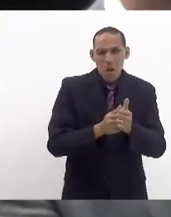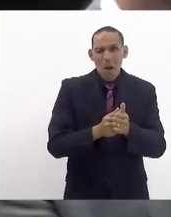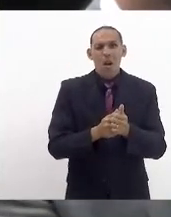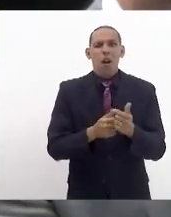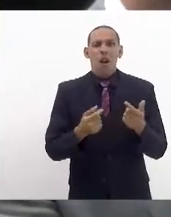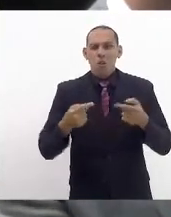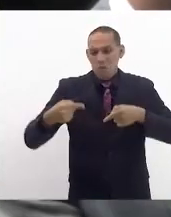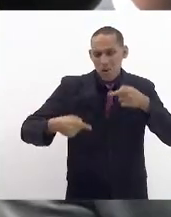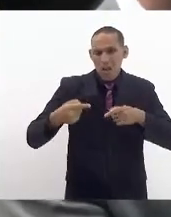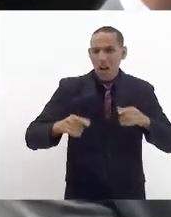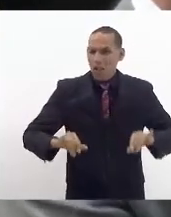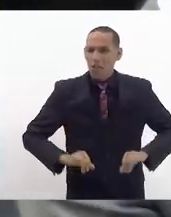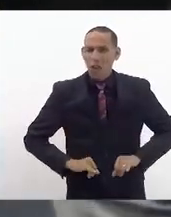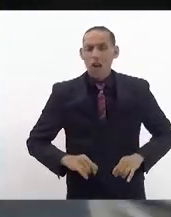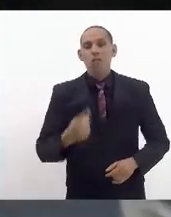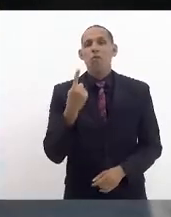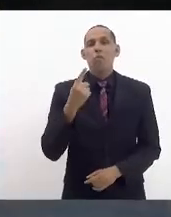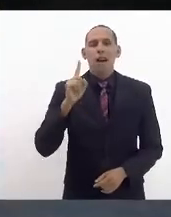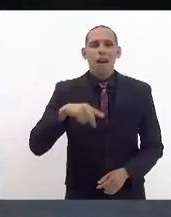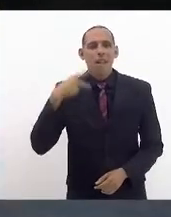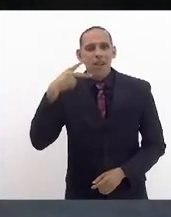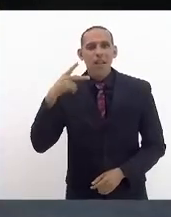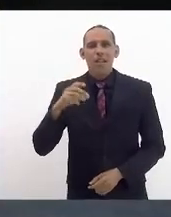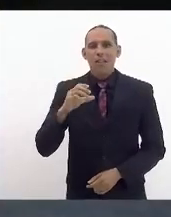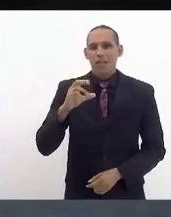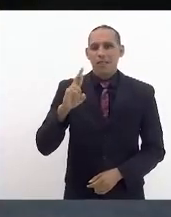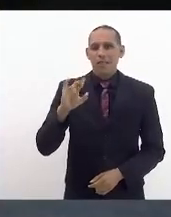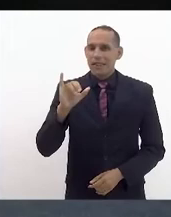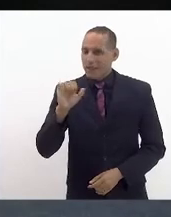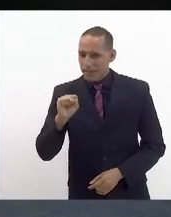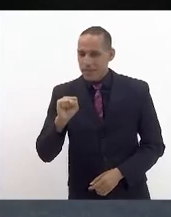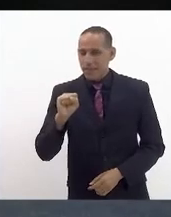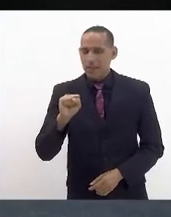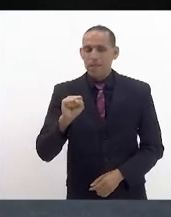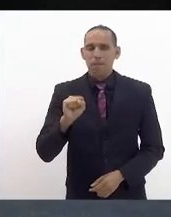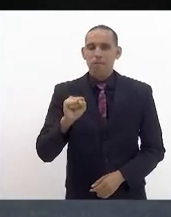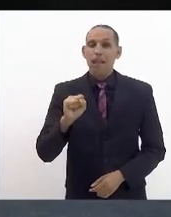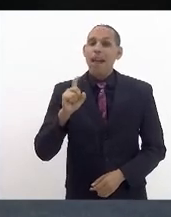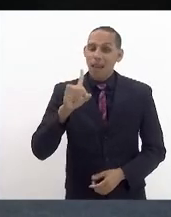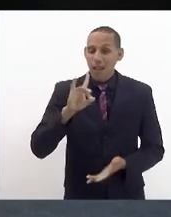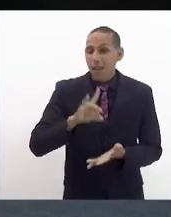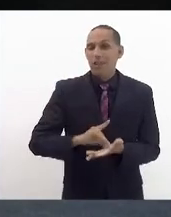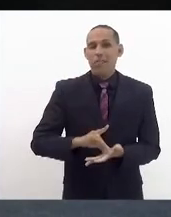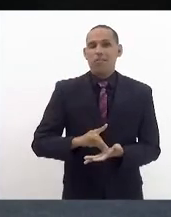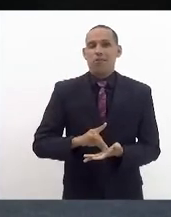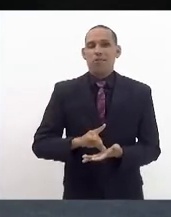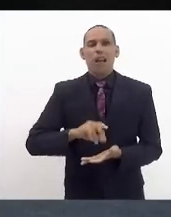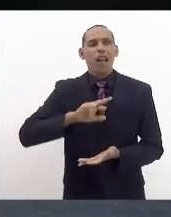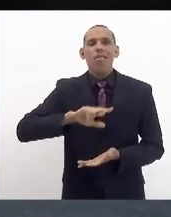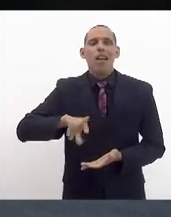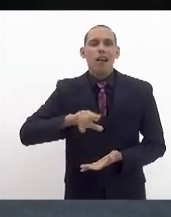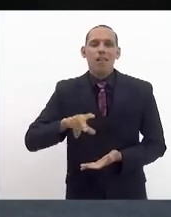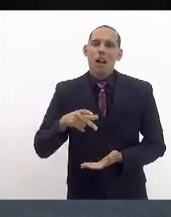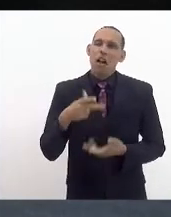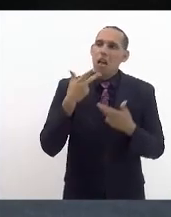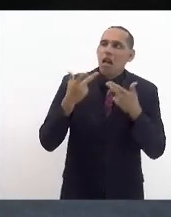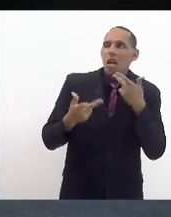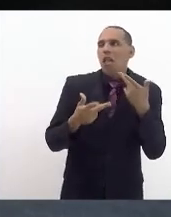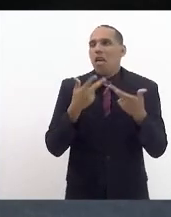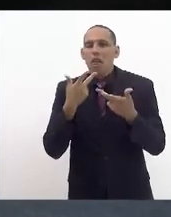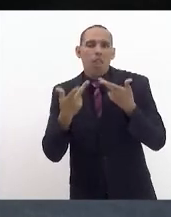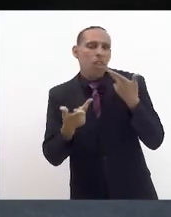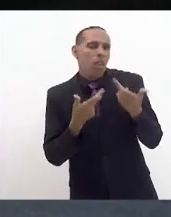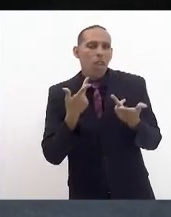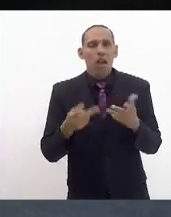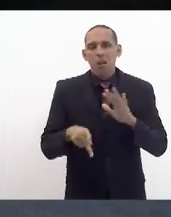delas a vereadora a Cris Gêmeas. Eu queria dizer que isso é fato. Isso não é uma falácia somente de quem é